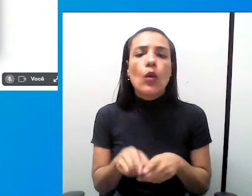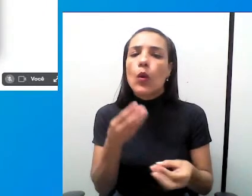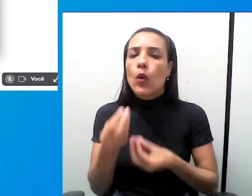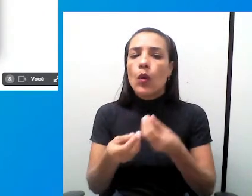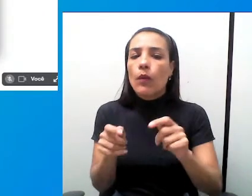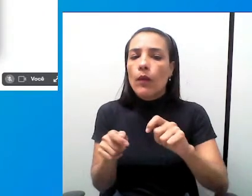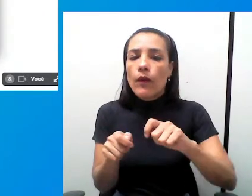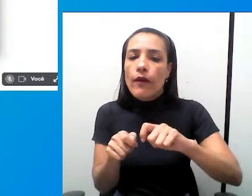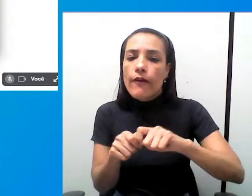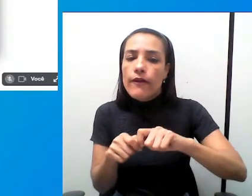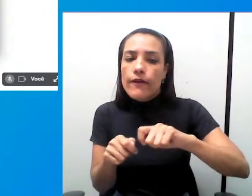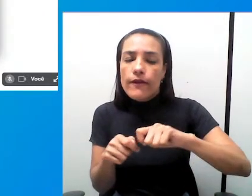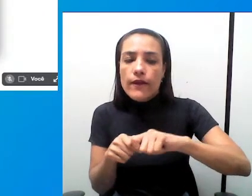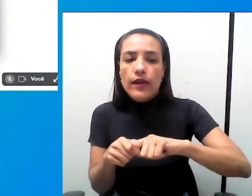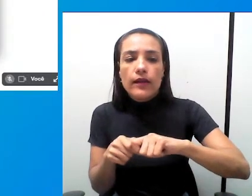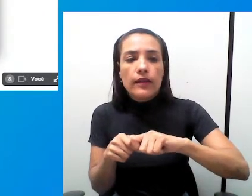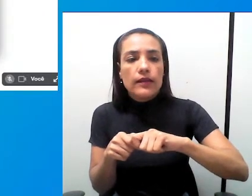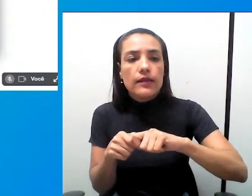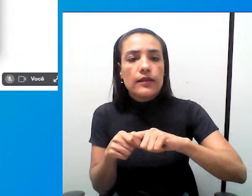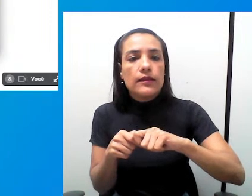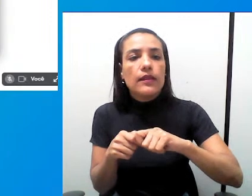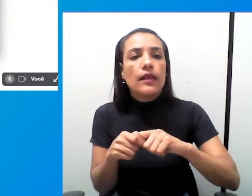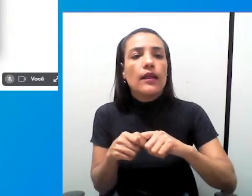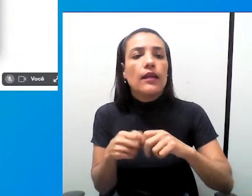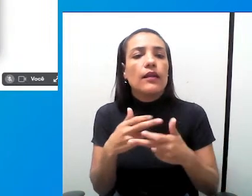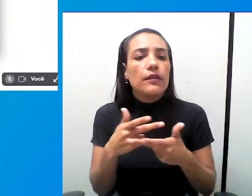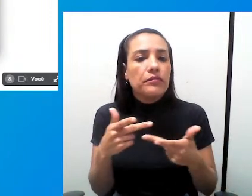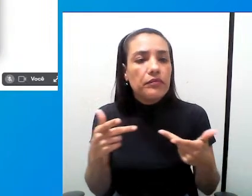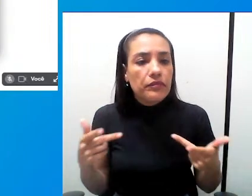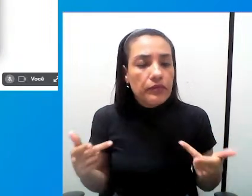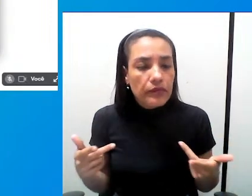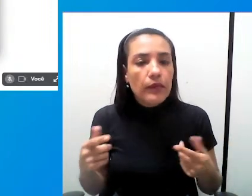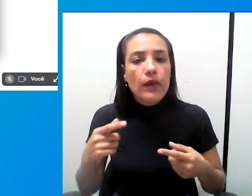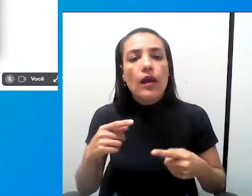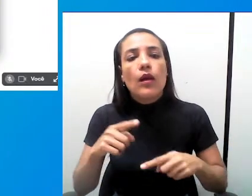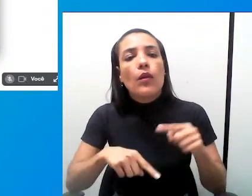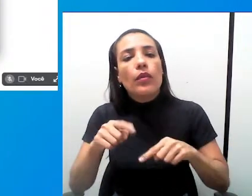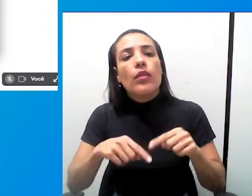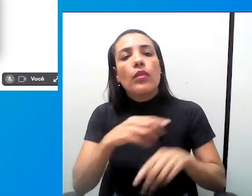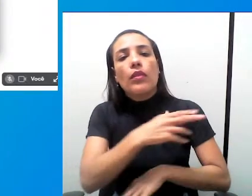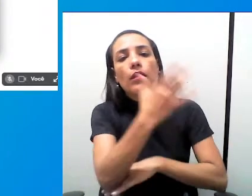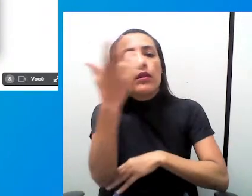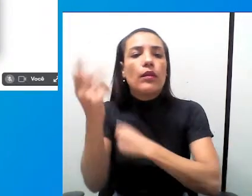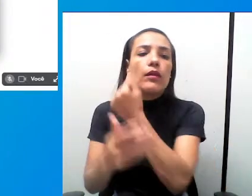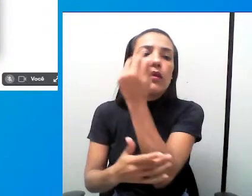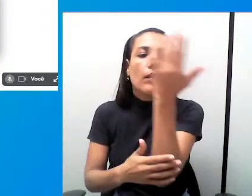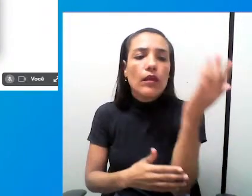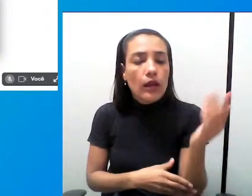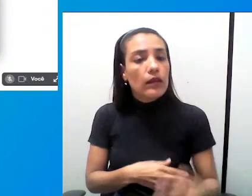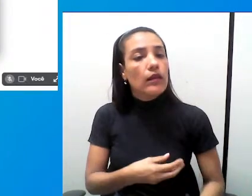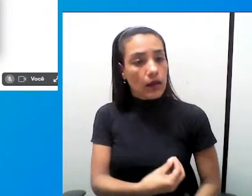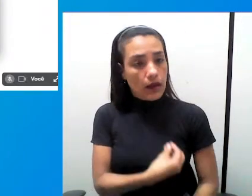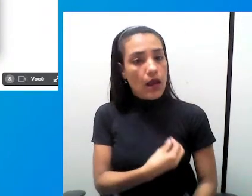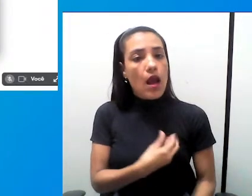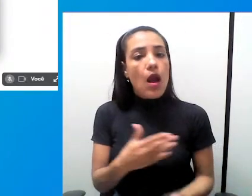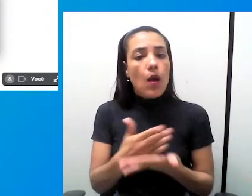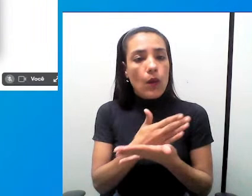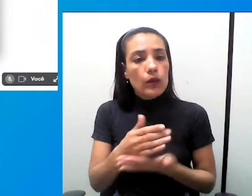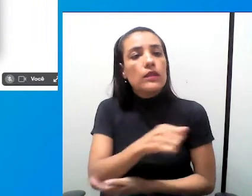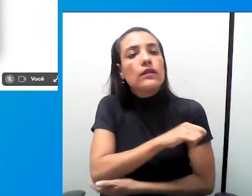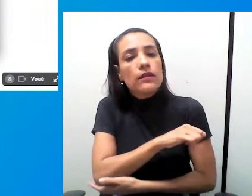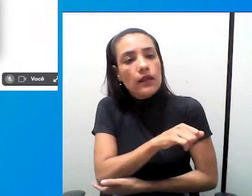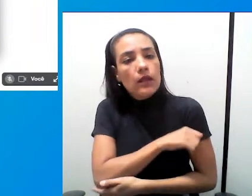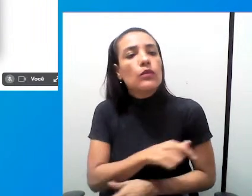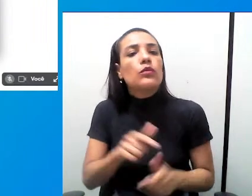artesanal de cestarias em fibra naturais, e que faz parte da realidade dos alunos, e ele traz